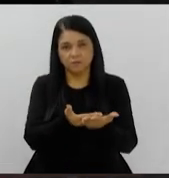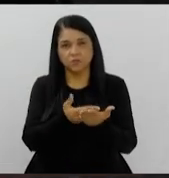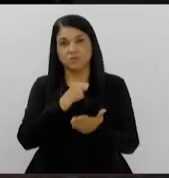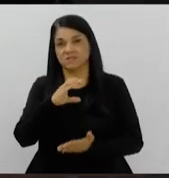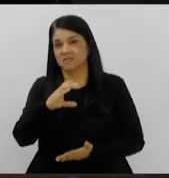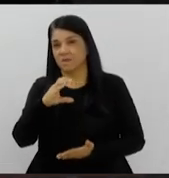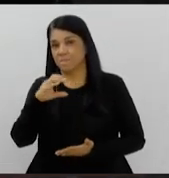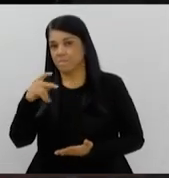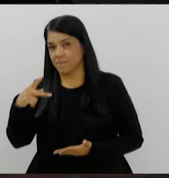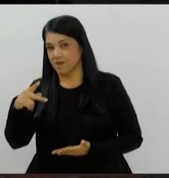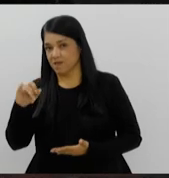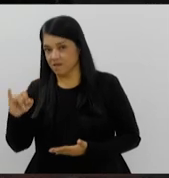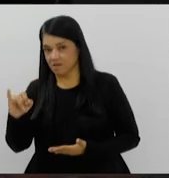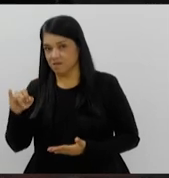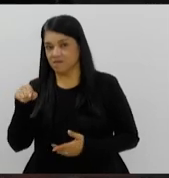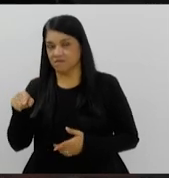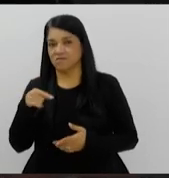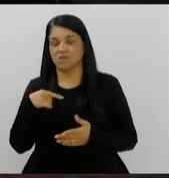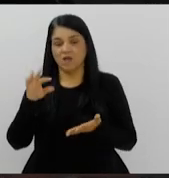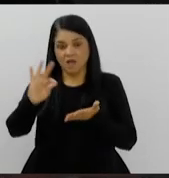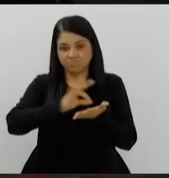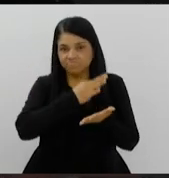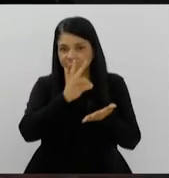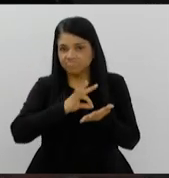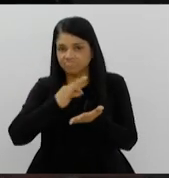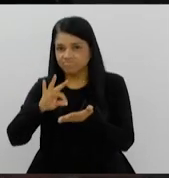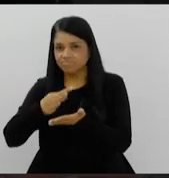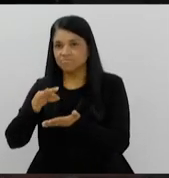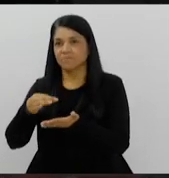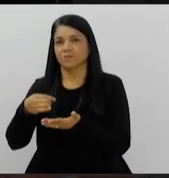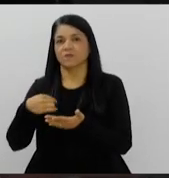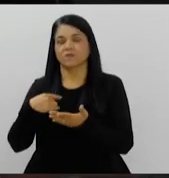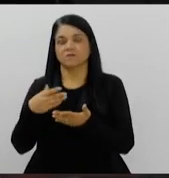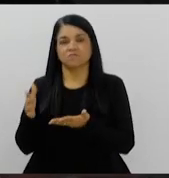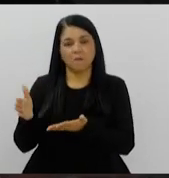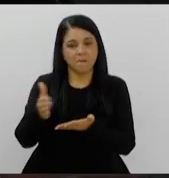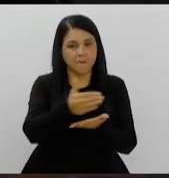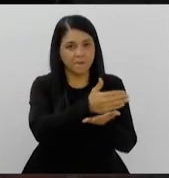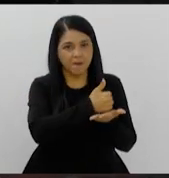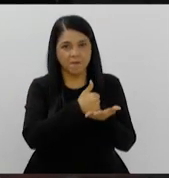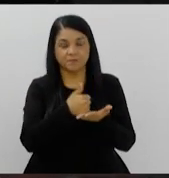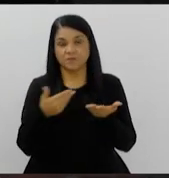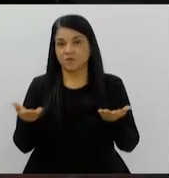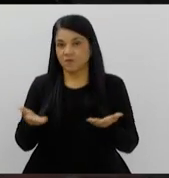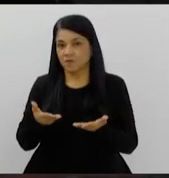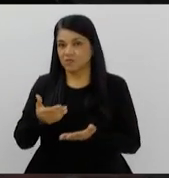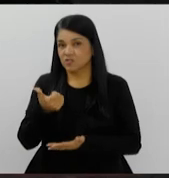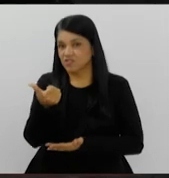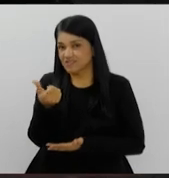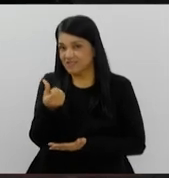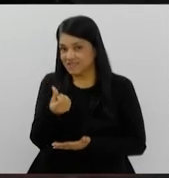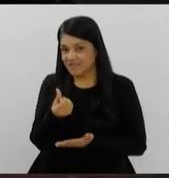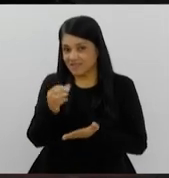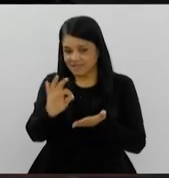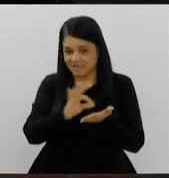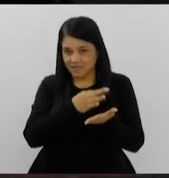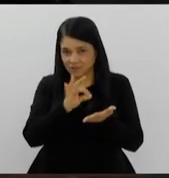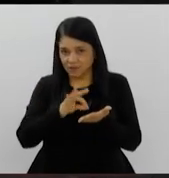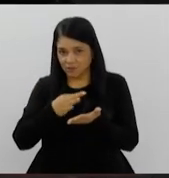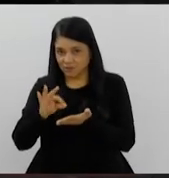vamos insistir na coleta de assinaturas. Hoje, chegamos a 16 assinaturas.